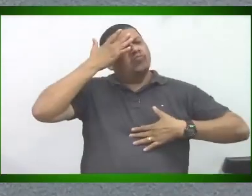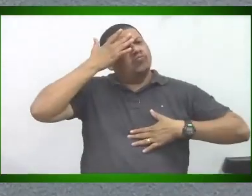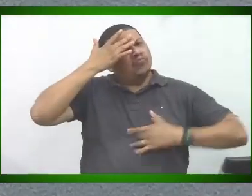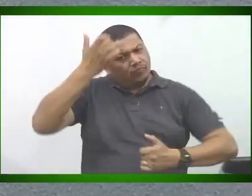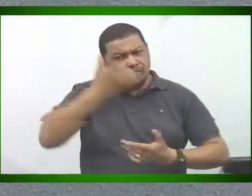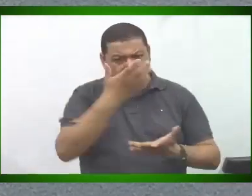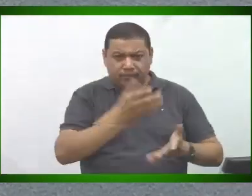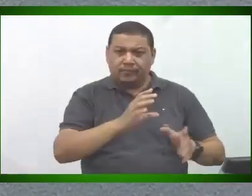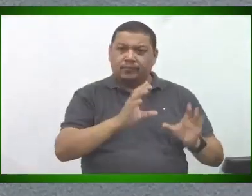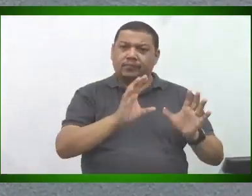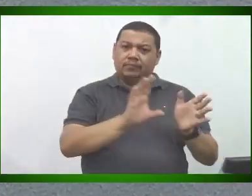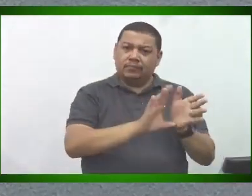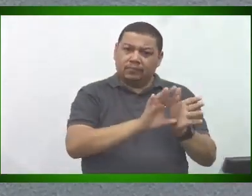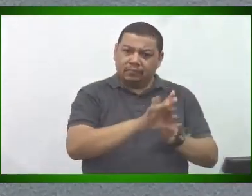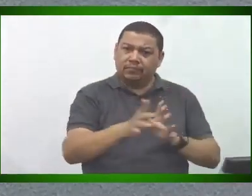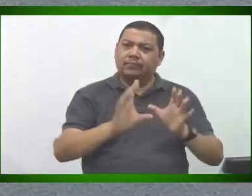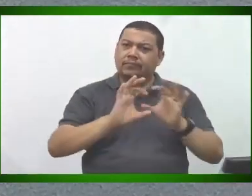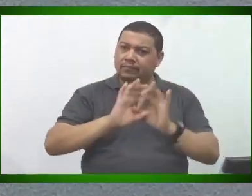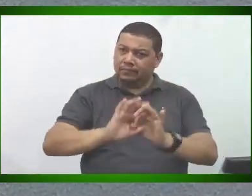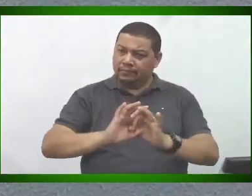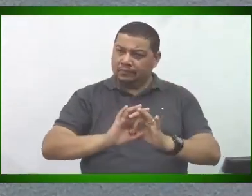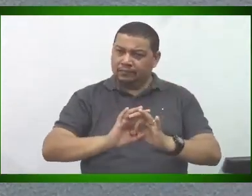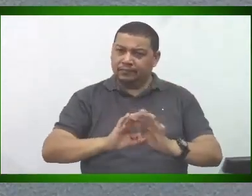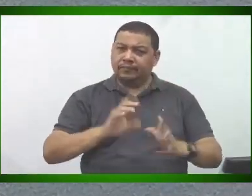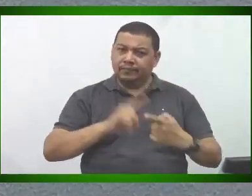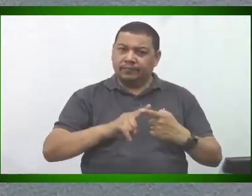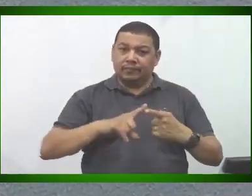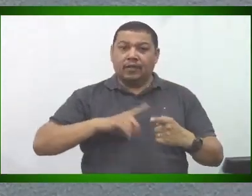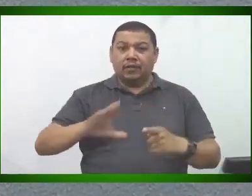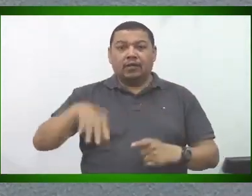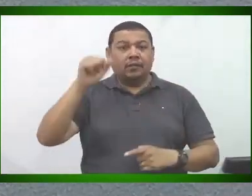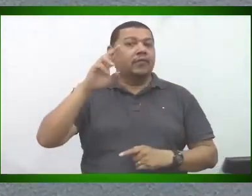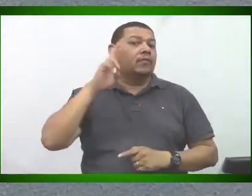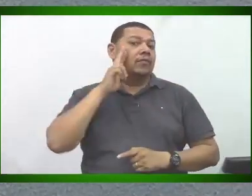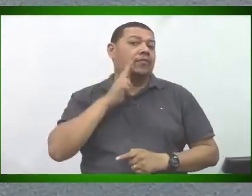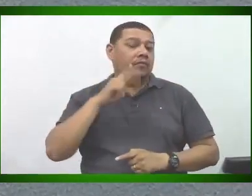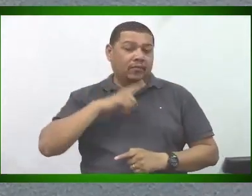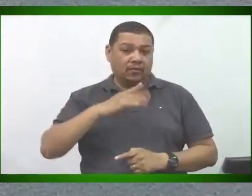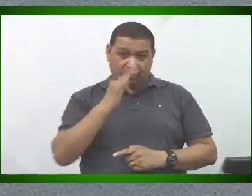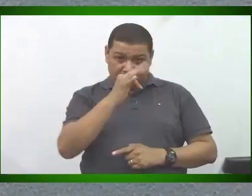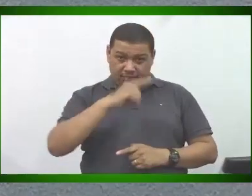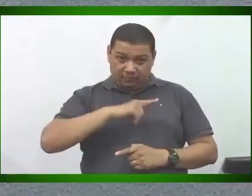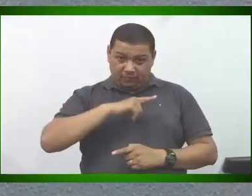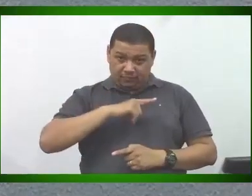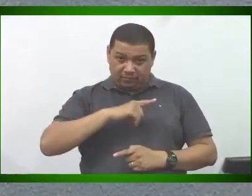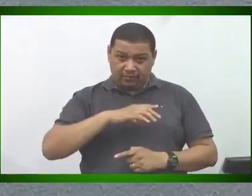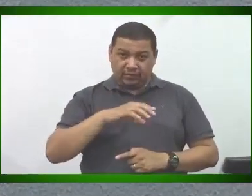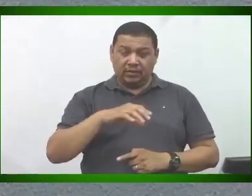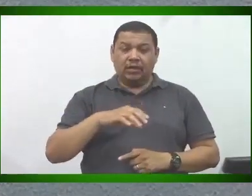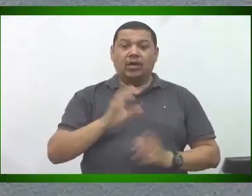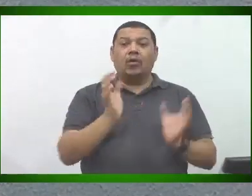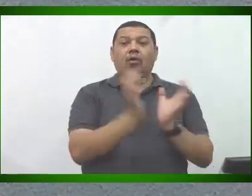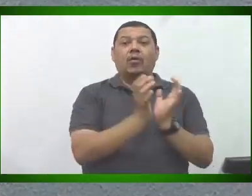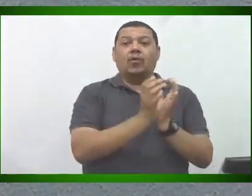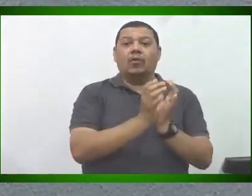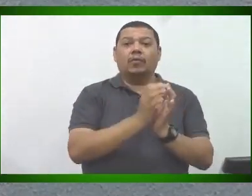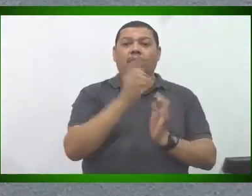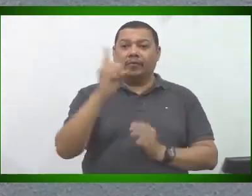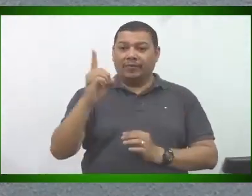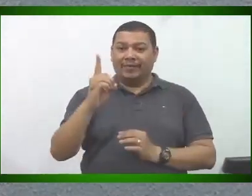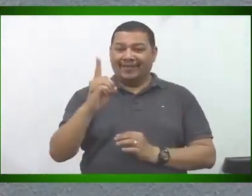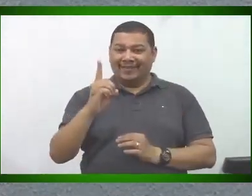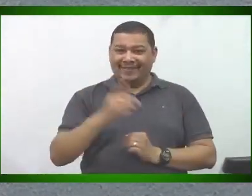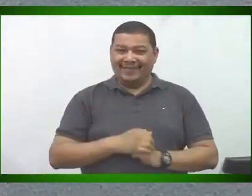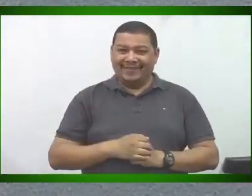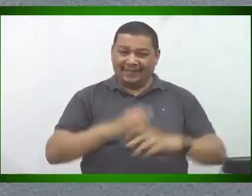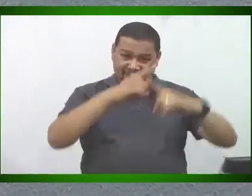que nós vamos passar aí, né, ser campeão rondoniense e participar de uma Série D do Brasileiro aí. Eu tenho certeza